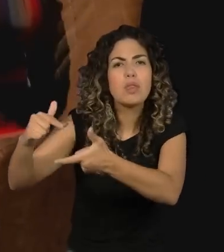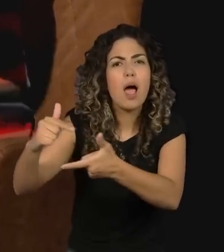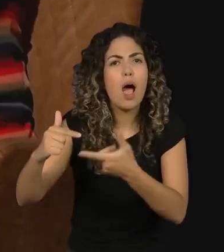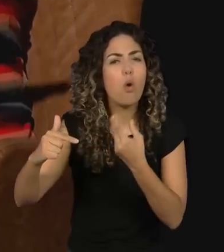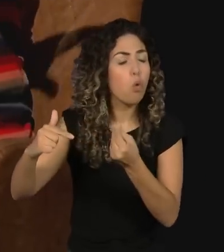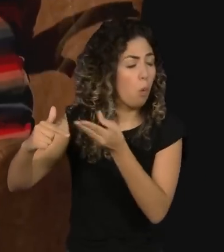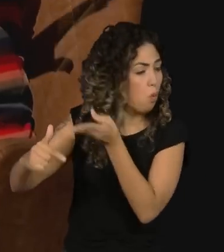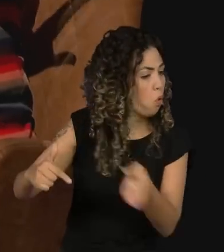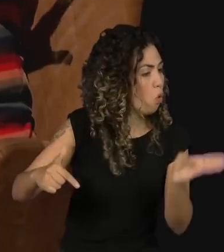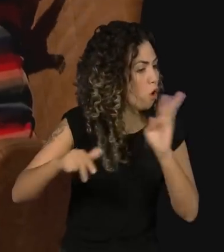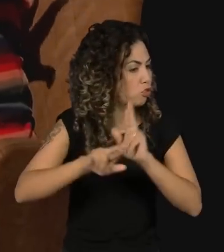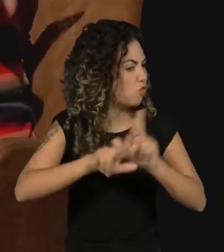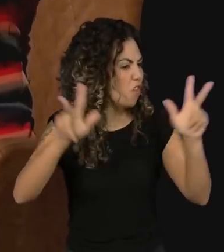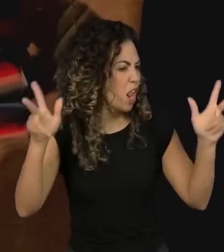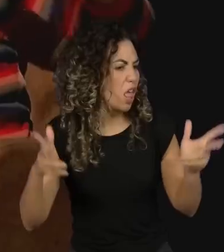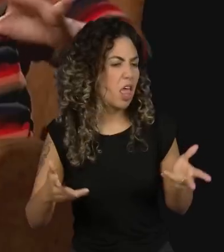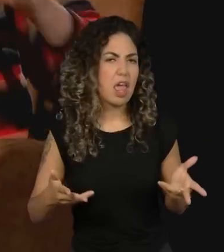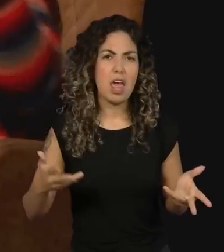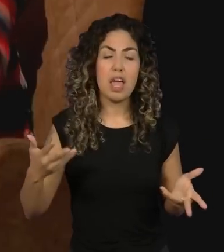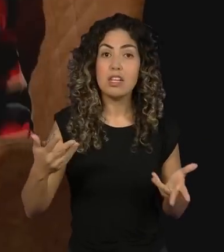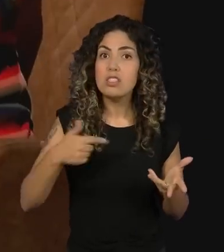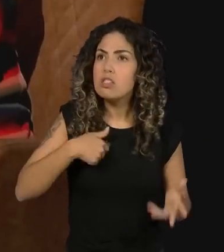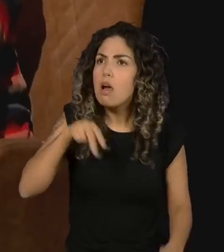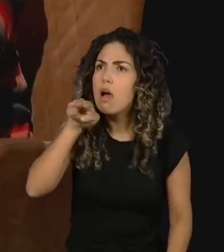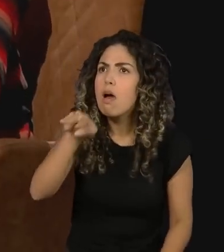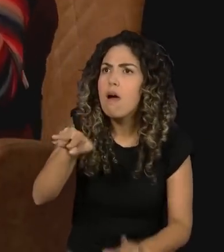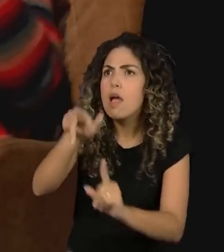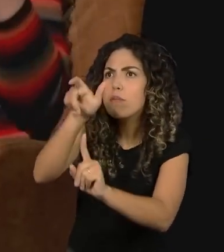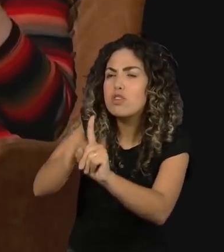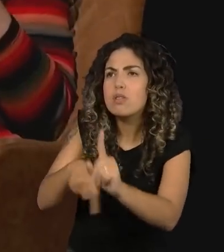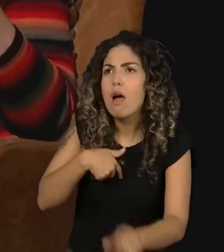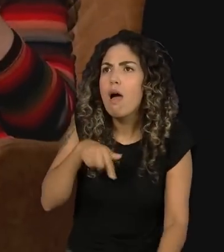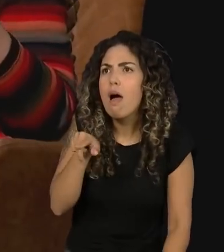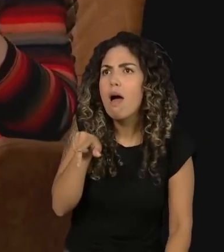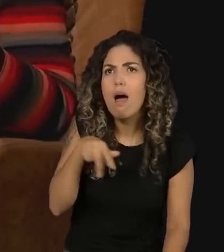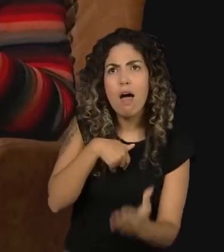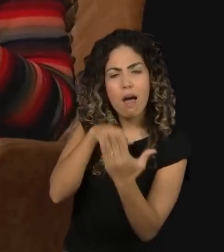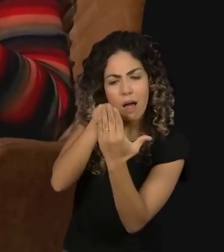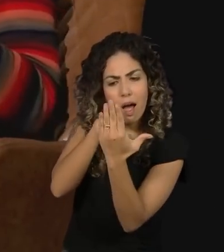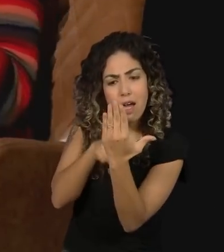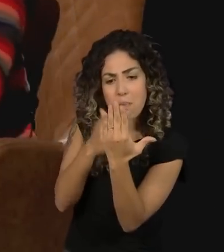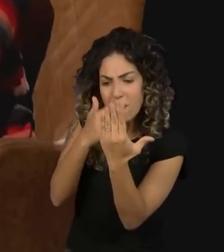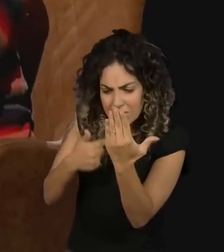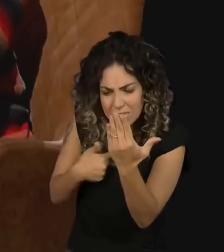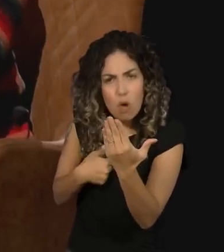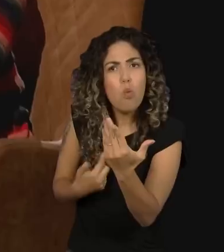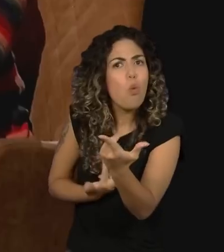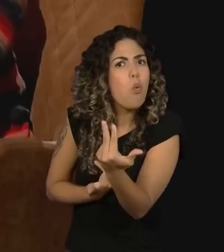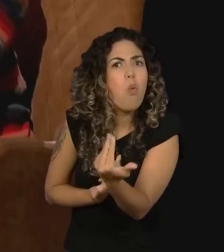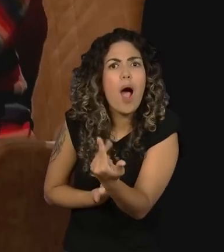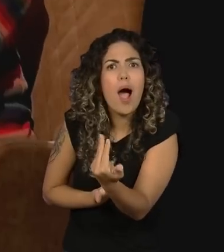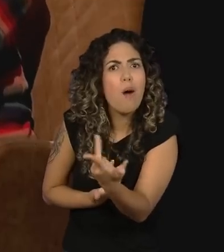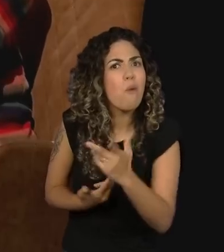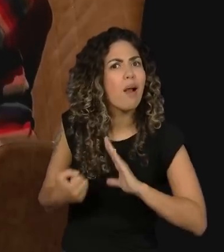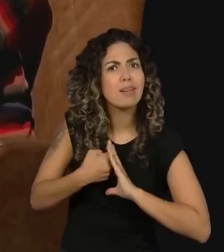Eu me identificava com a Antônia assim, eu era aquilo por dentro. Comecei a